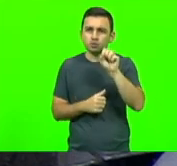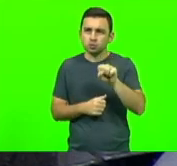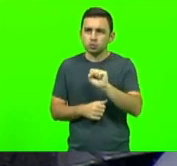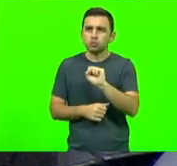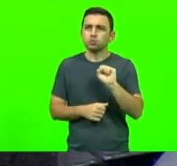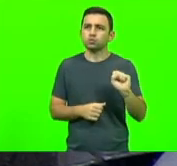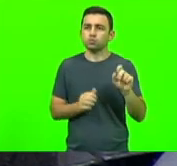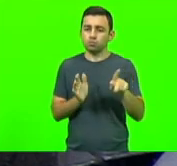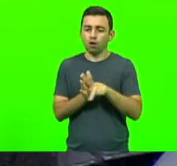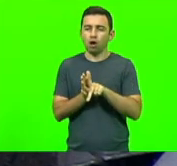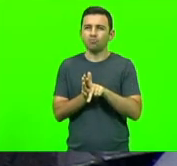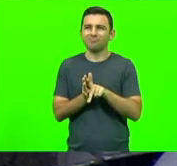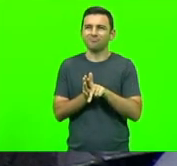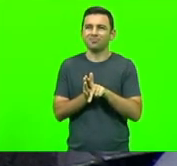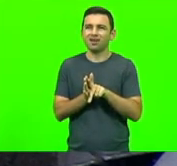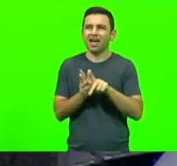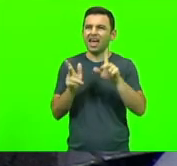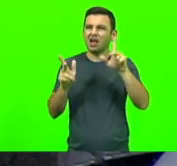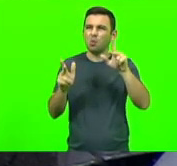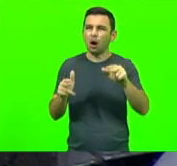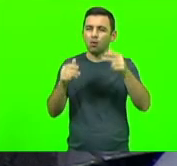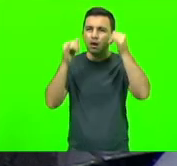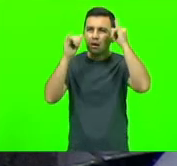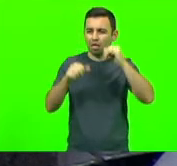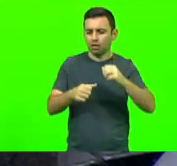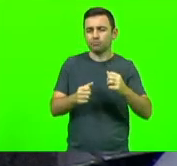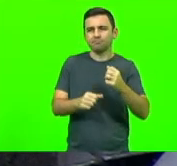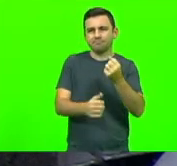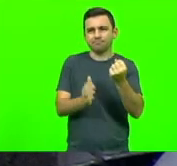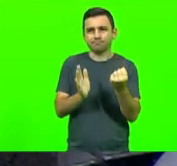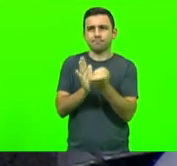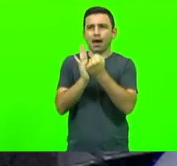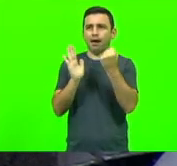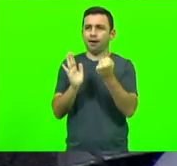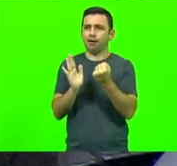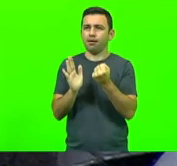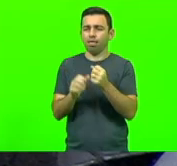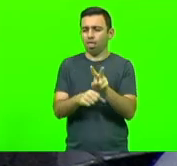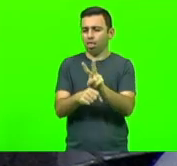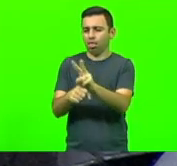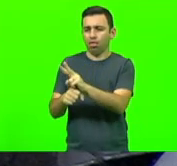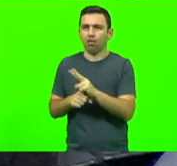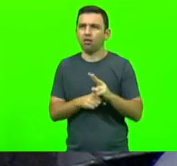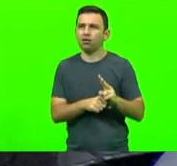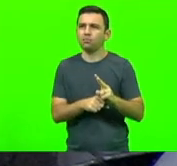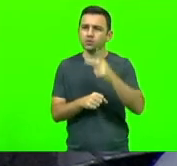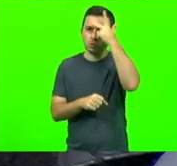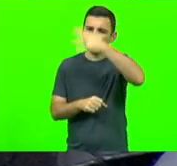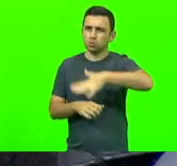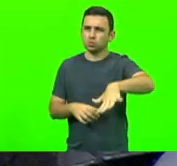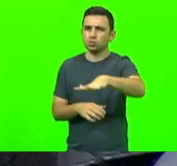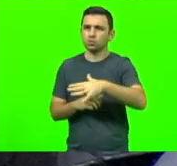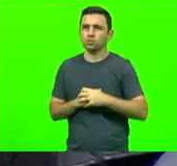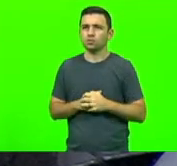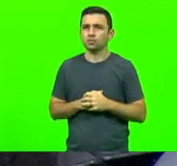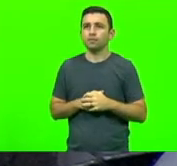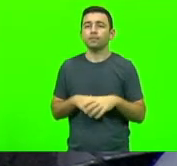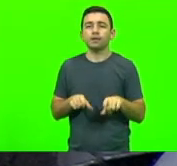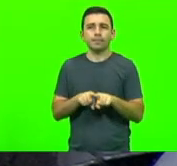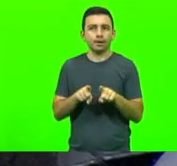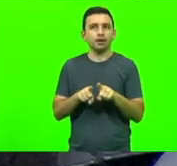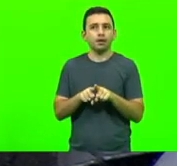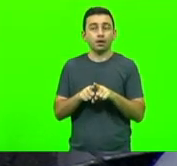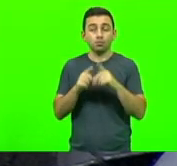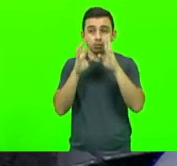digitais. Então, você passa a ser um gado marcado que perde a sua liberdade, é monitorado. Segundo, queira alguns, eu vi a deputada